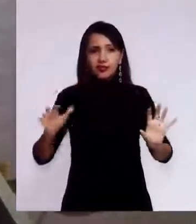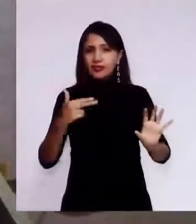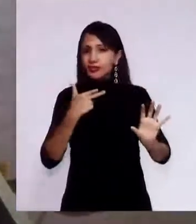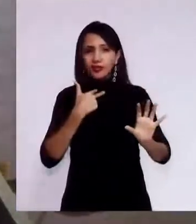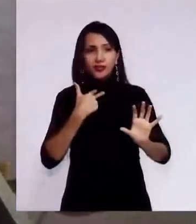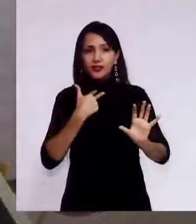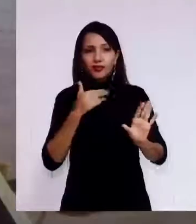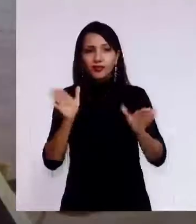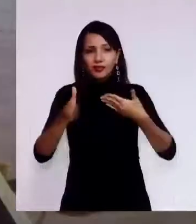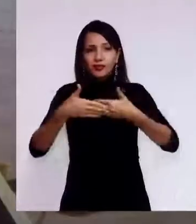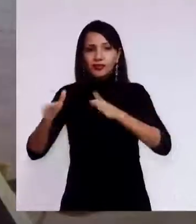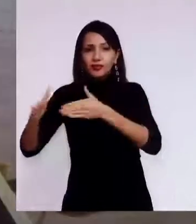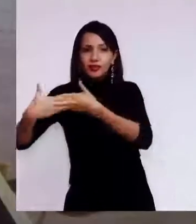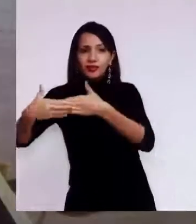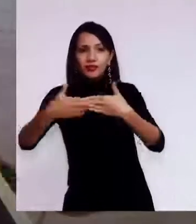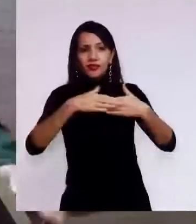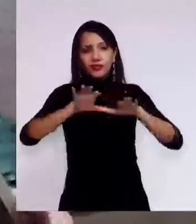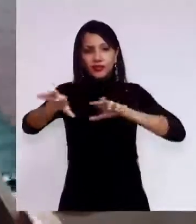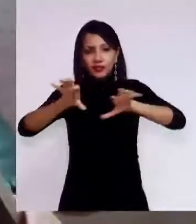de segregação.